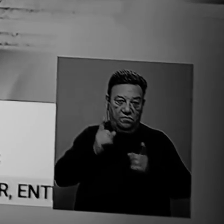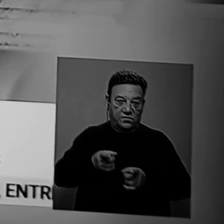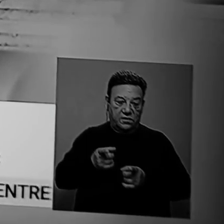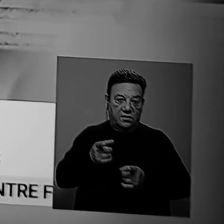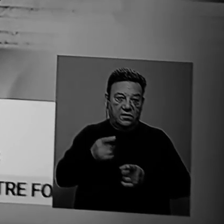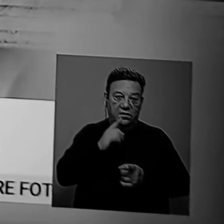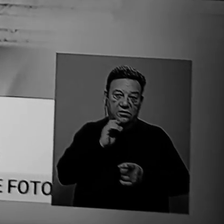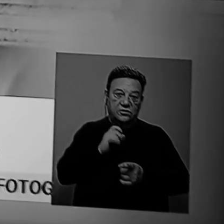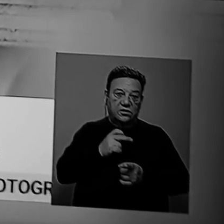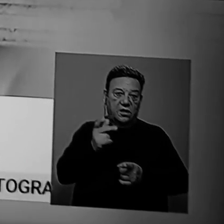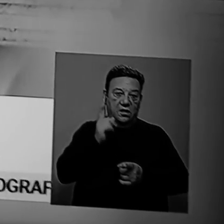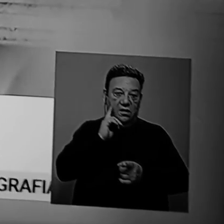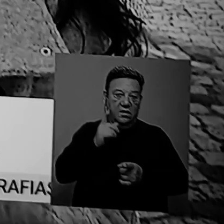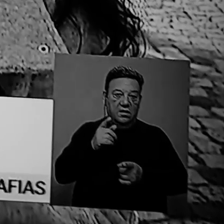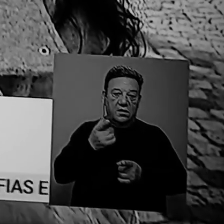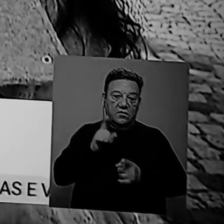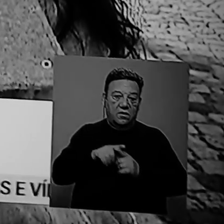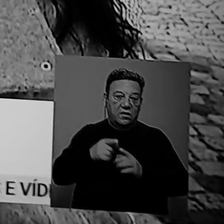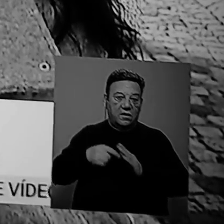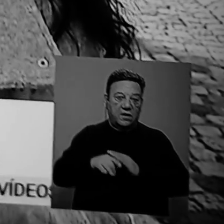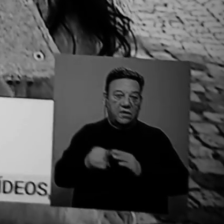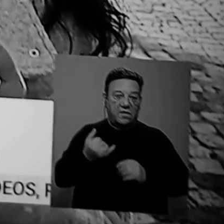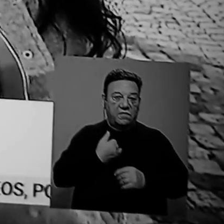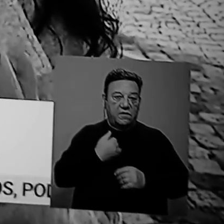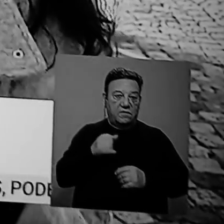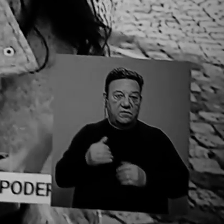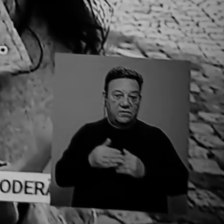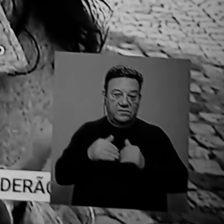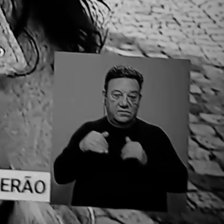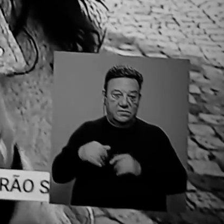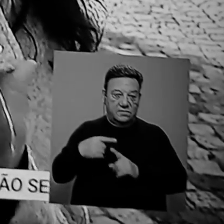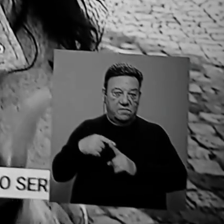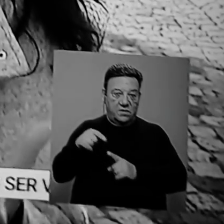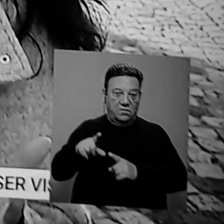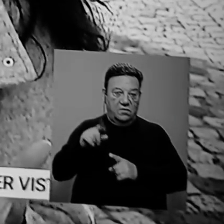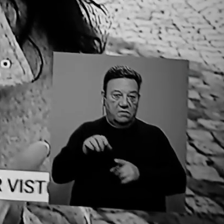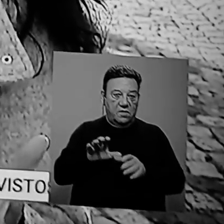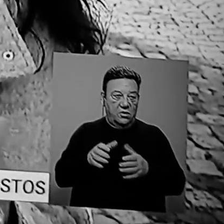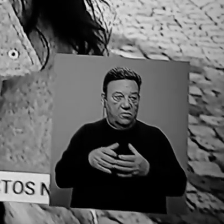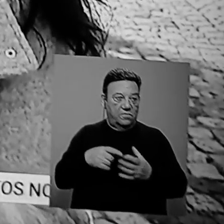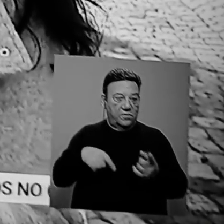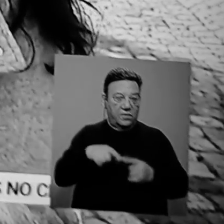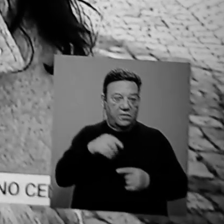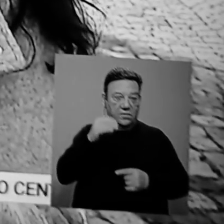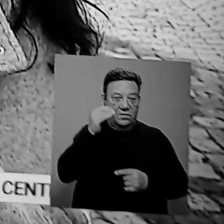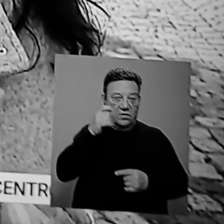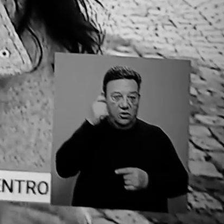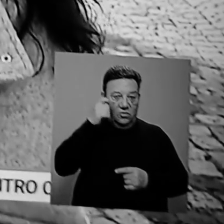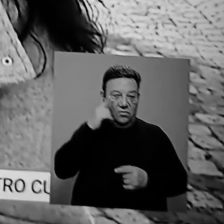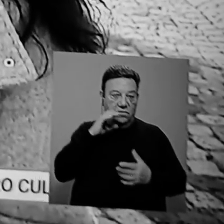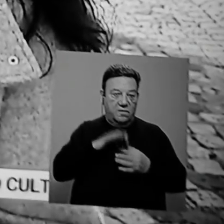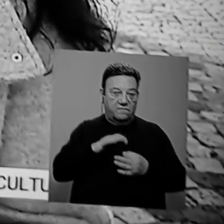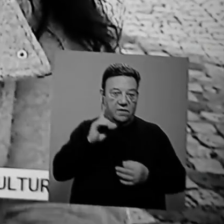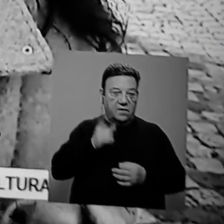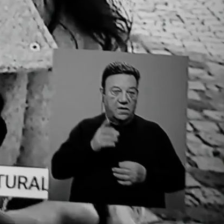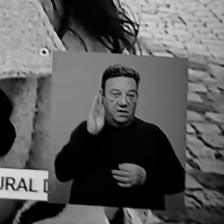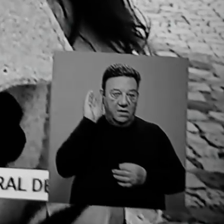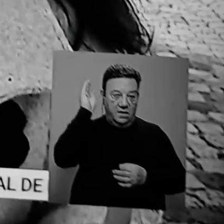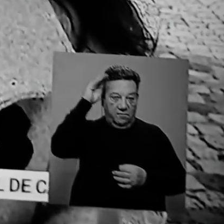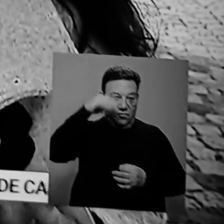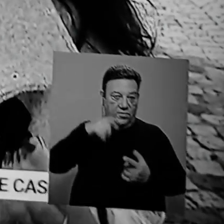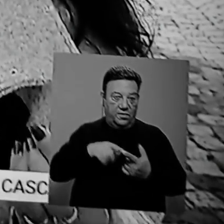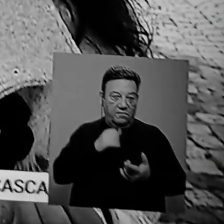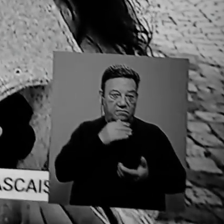a chamada raiz identitária deste cemitério e também da comunidade e do Conselho de Louros, tem a ver com a República, que